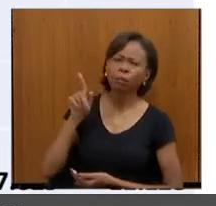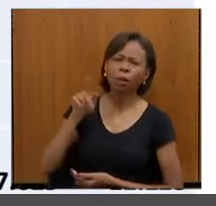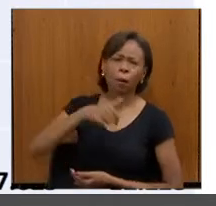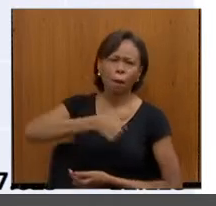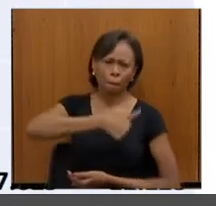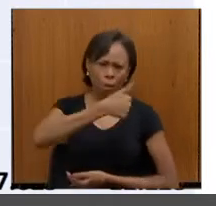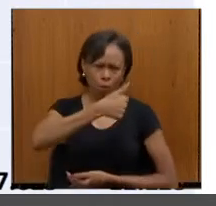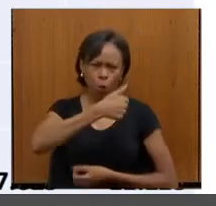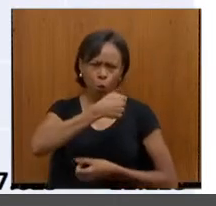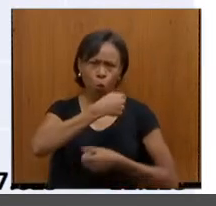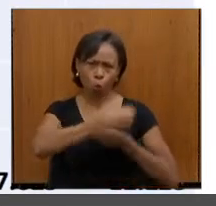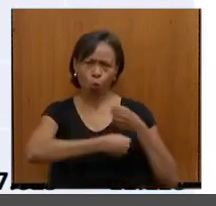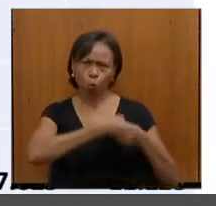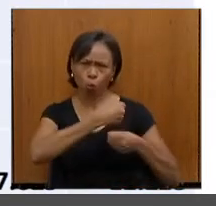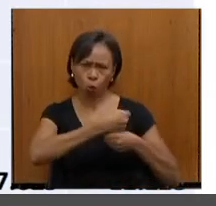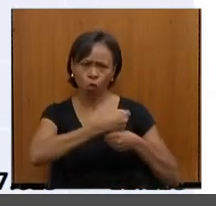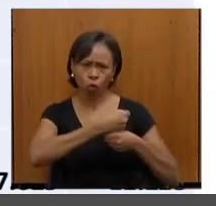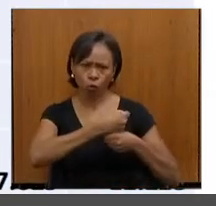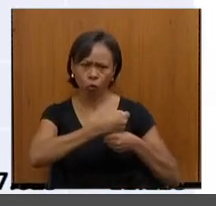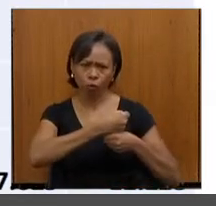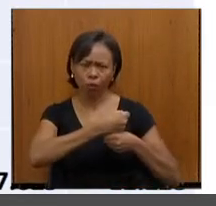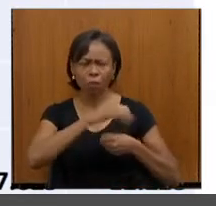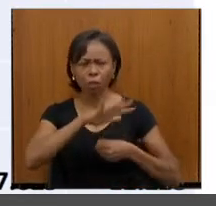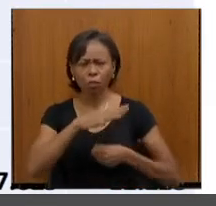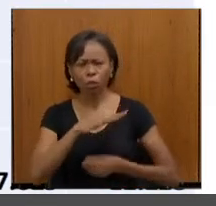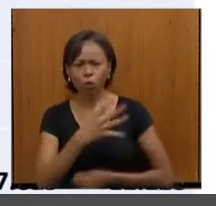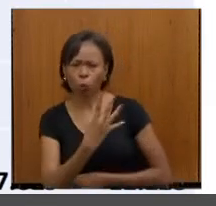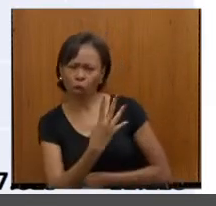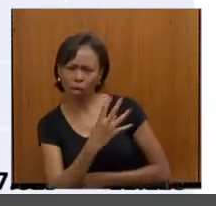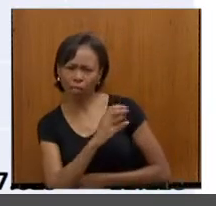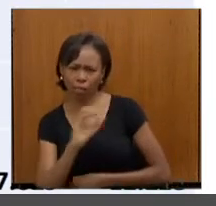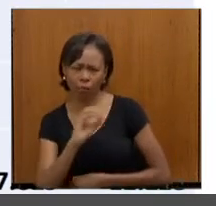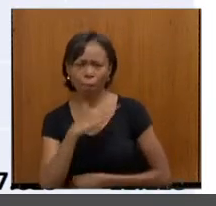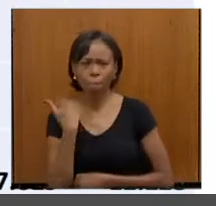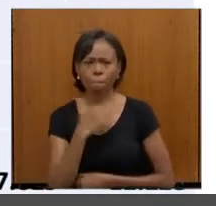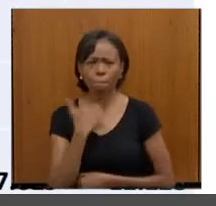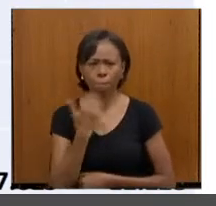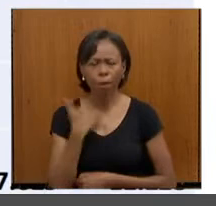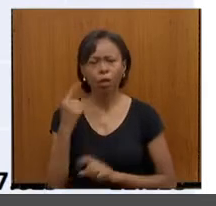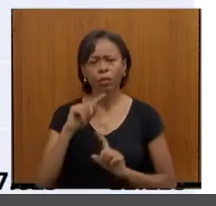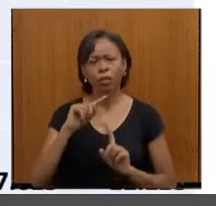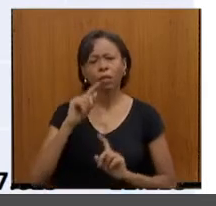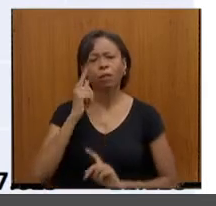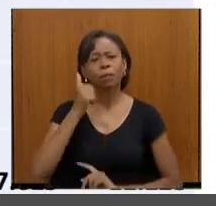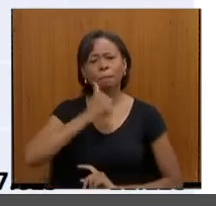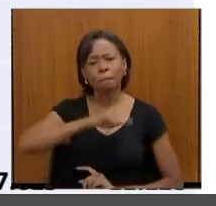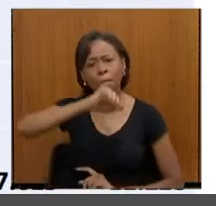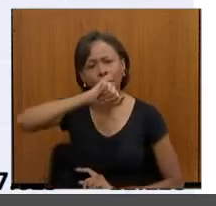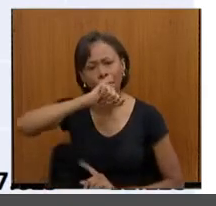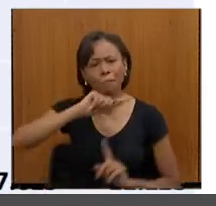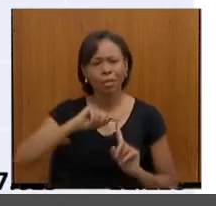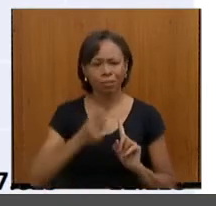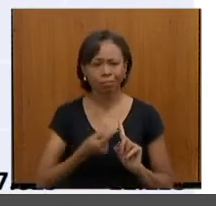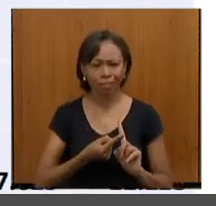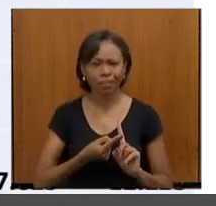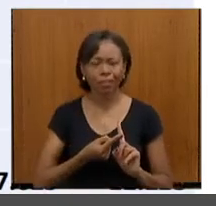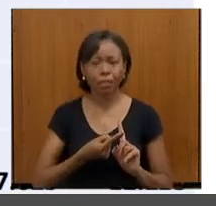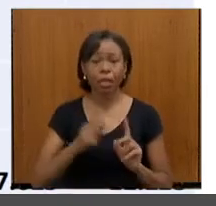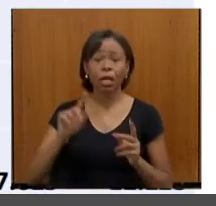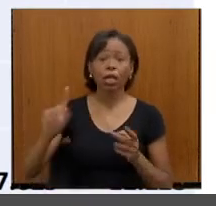400 mortes maternas registradas e confirmadas, e no segundo